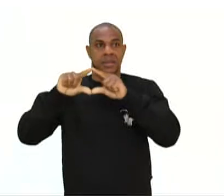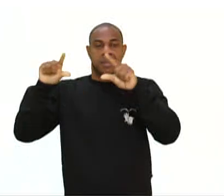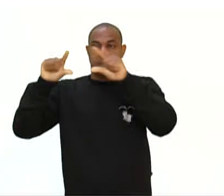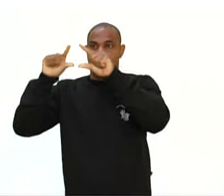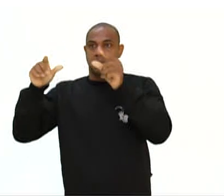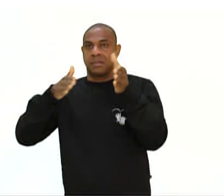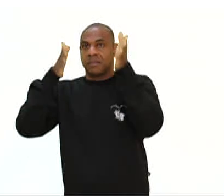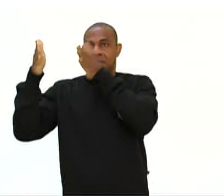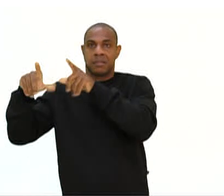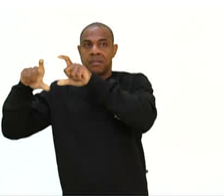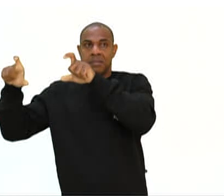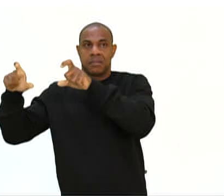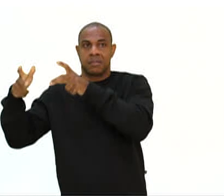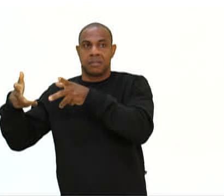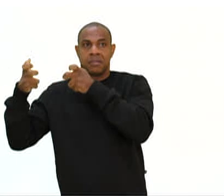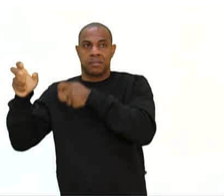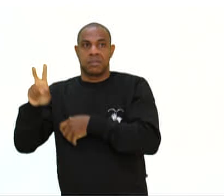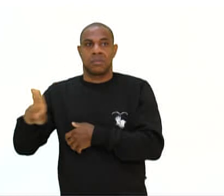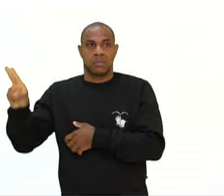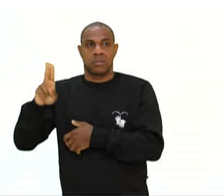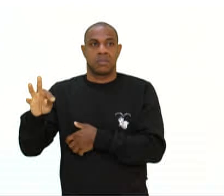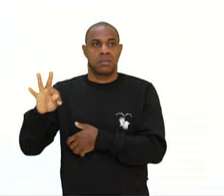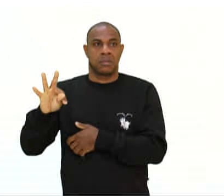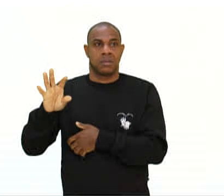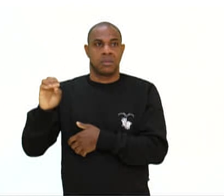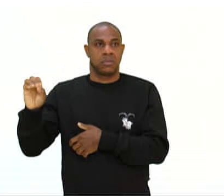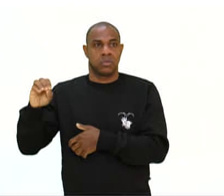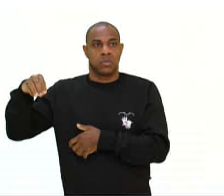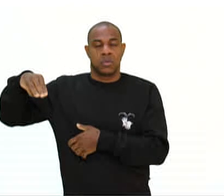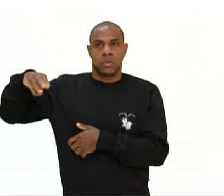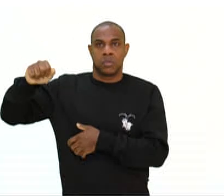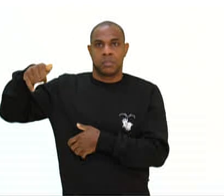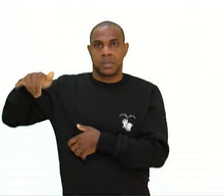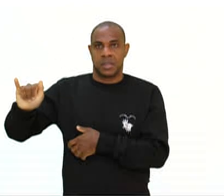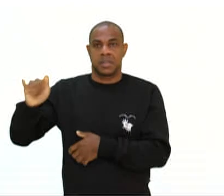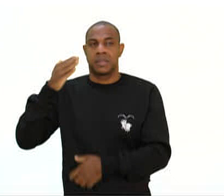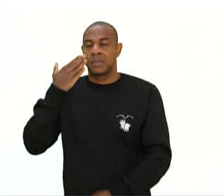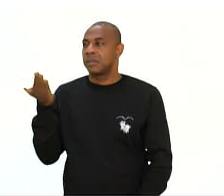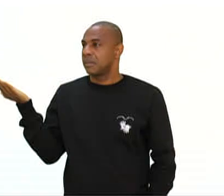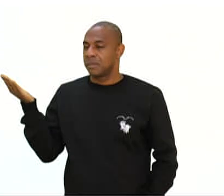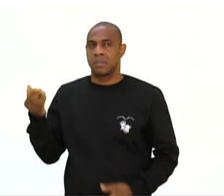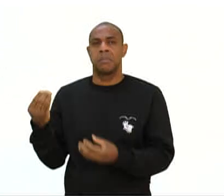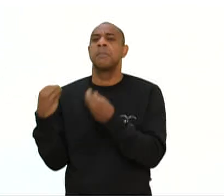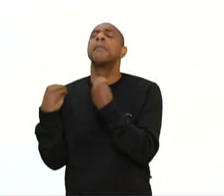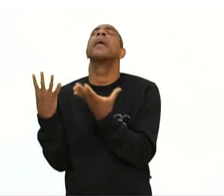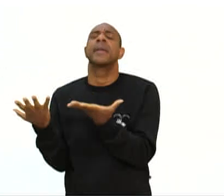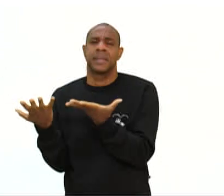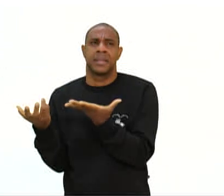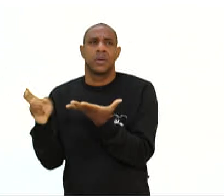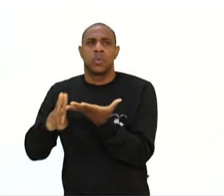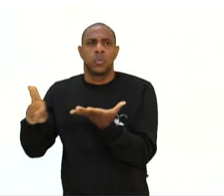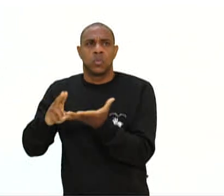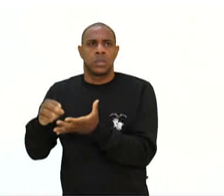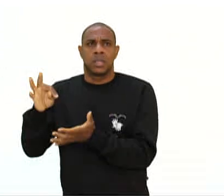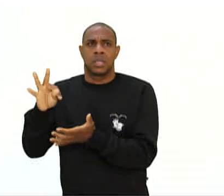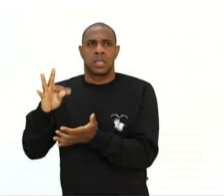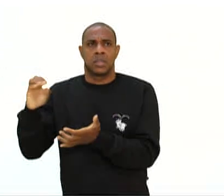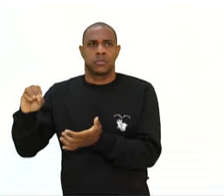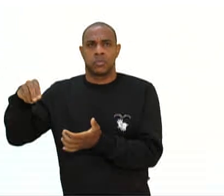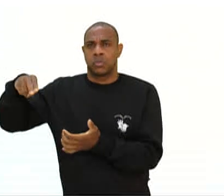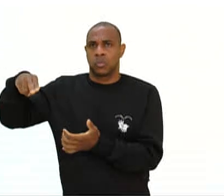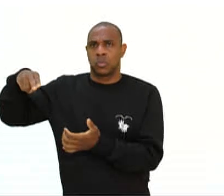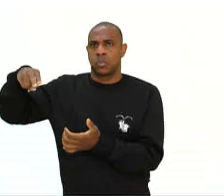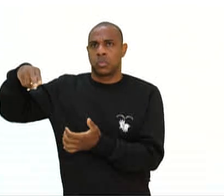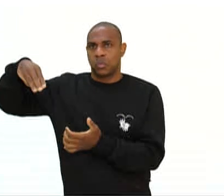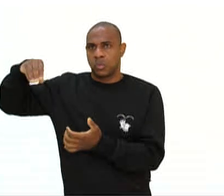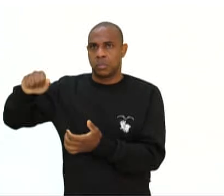lado, observamos o uso de too many. Lembram? Para que serve? Vamos ver se vocês lembram. Ele